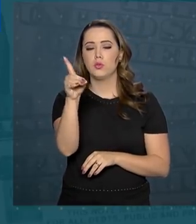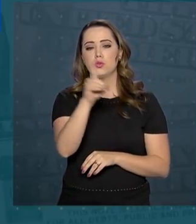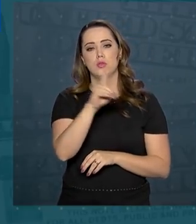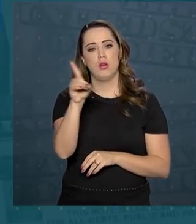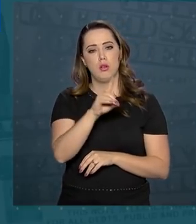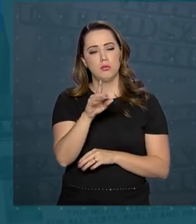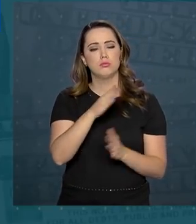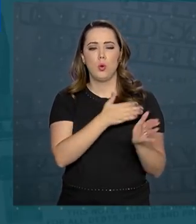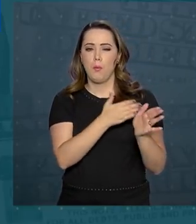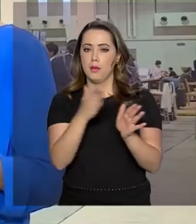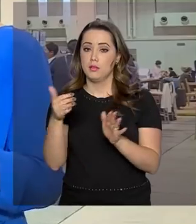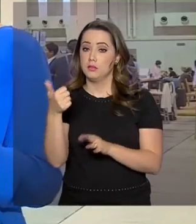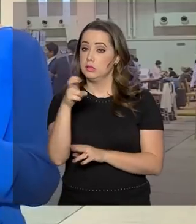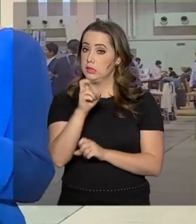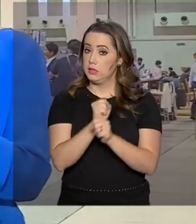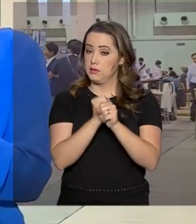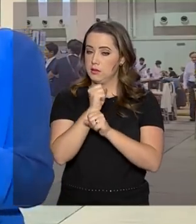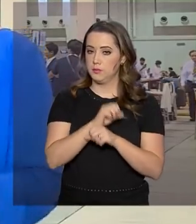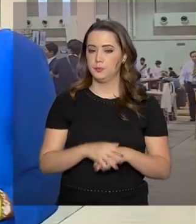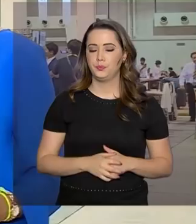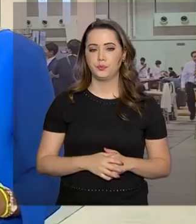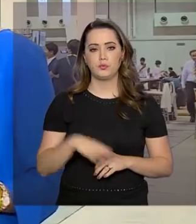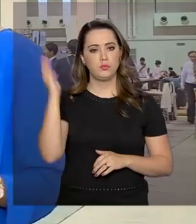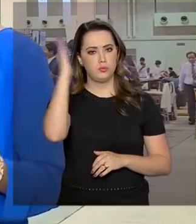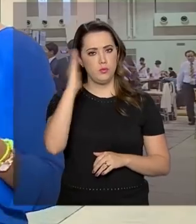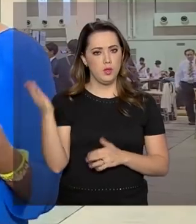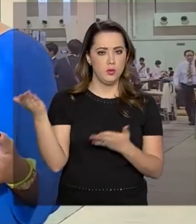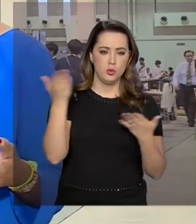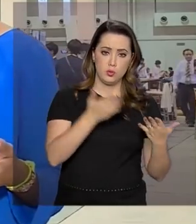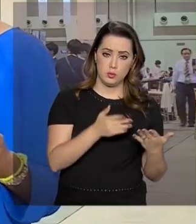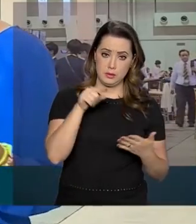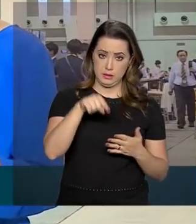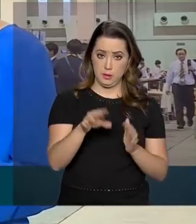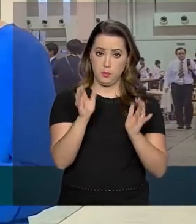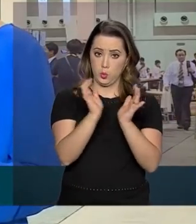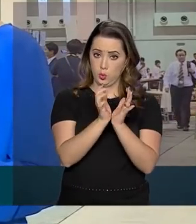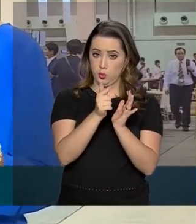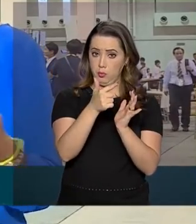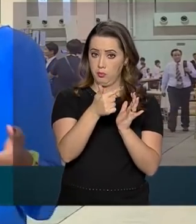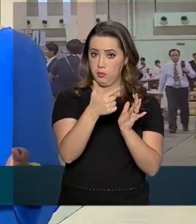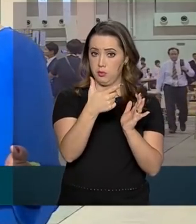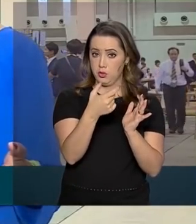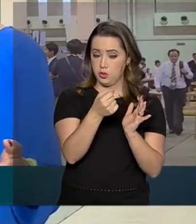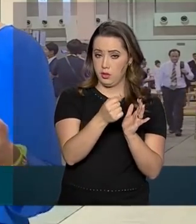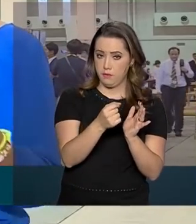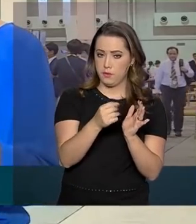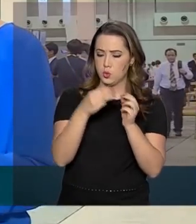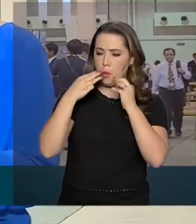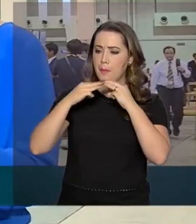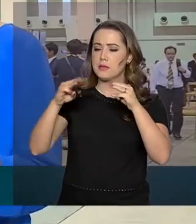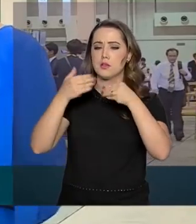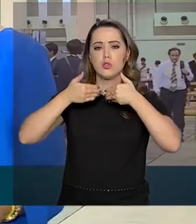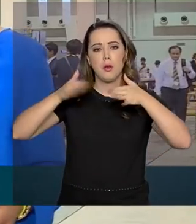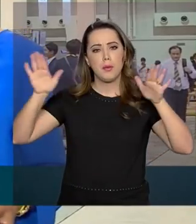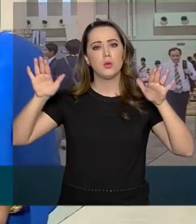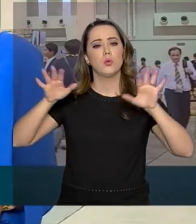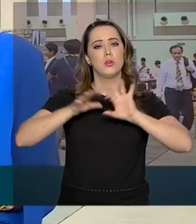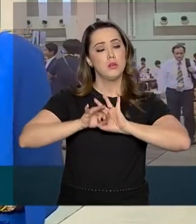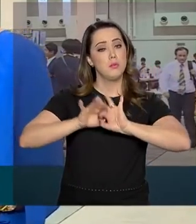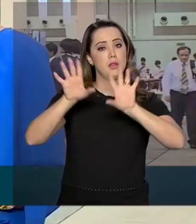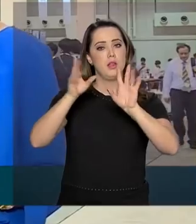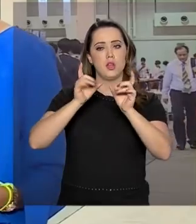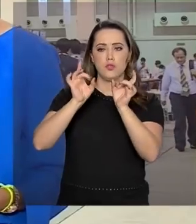em 15 anos. O Brasil trouxe para o G20 uma mensagem de abertura e de apoio à liberdade